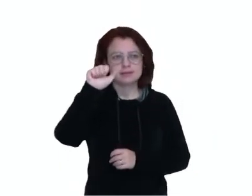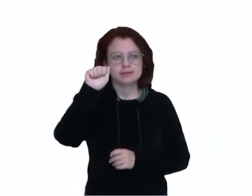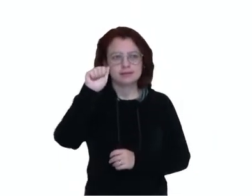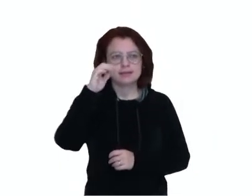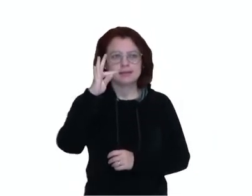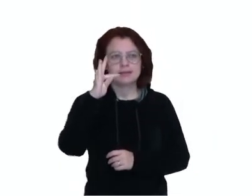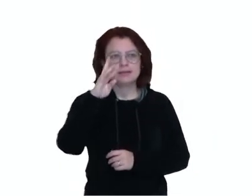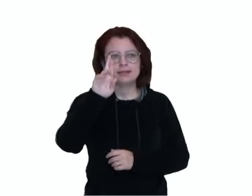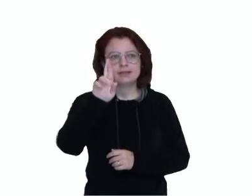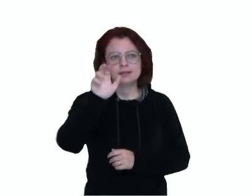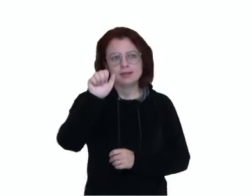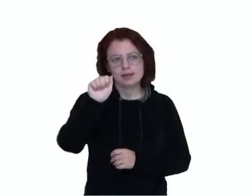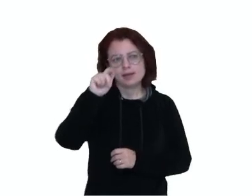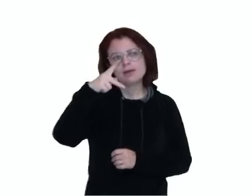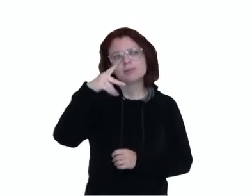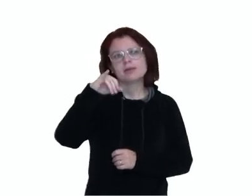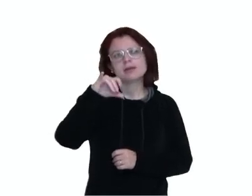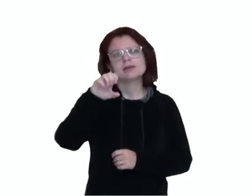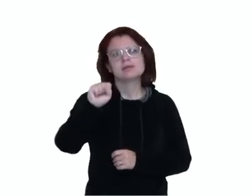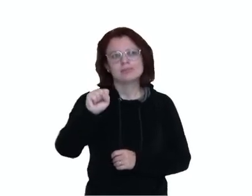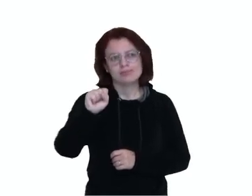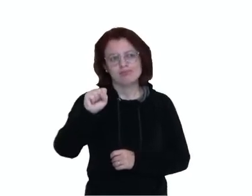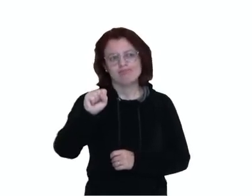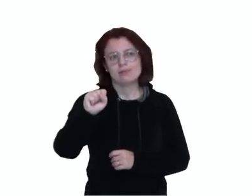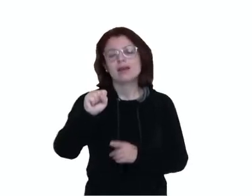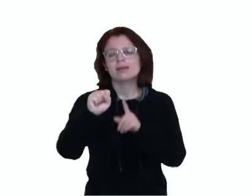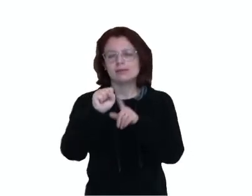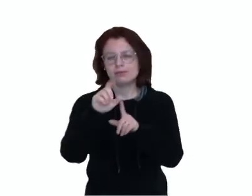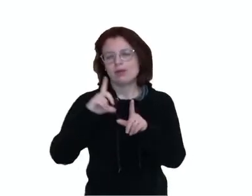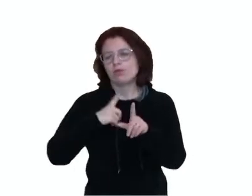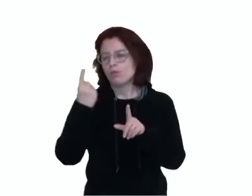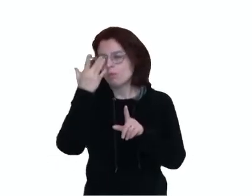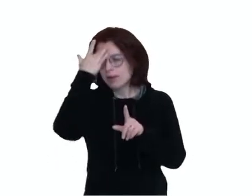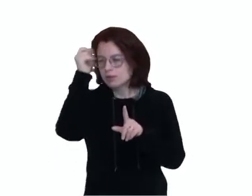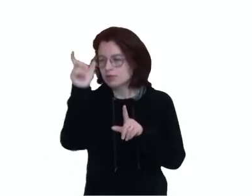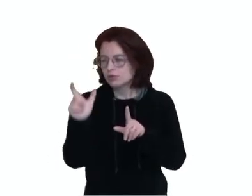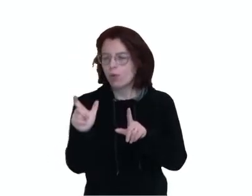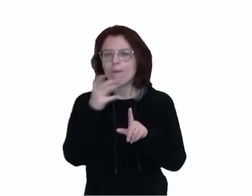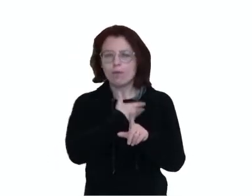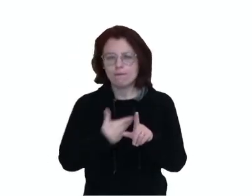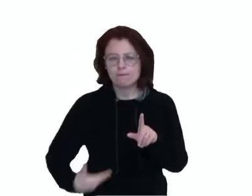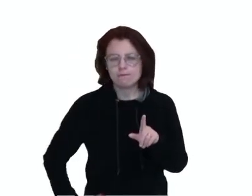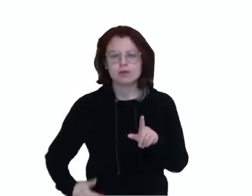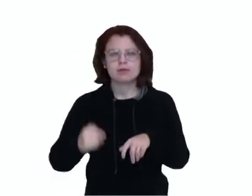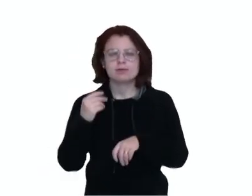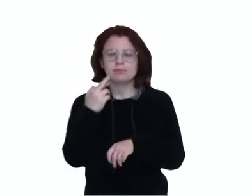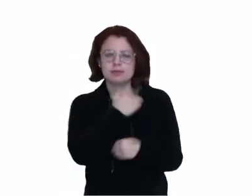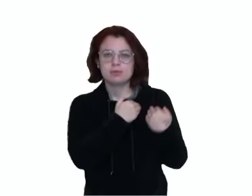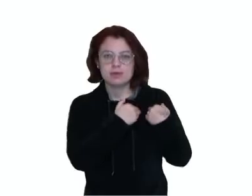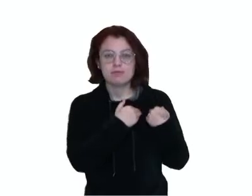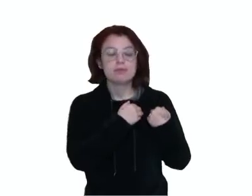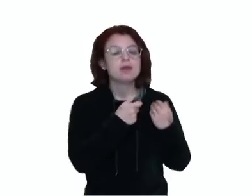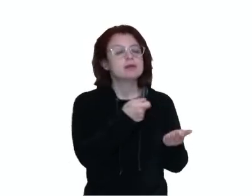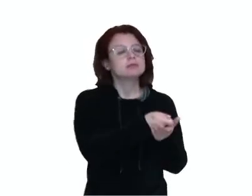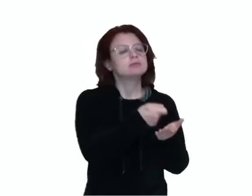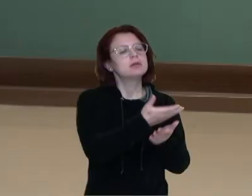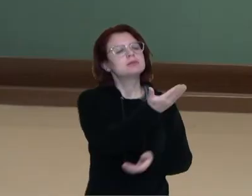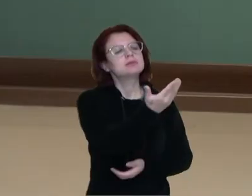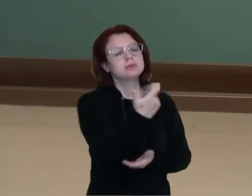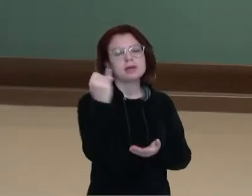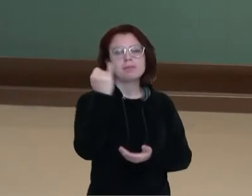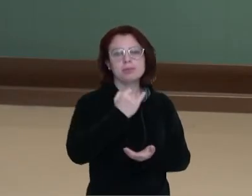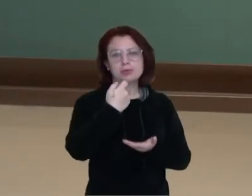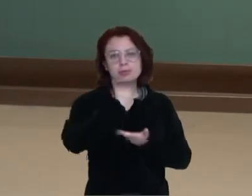região administrada pelo sátrapa. O sátrapa, então, era o governante. Cada uma tinha que pagar o seu imposto em prata e